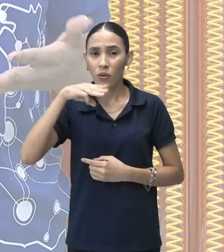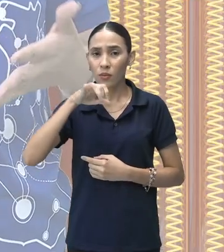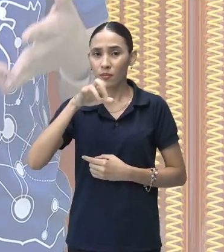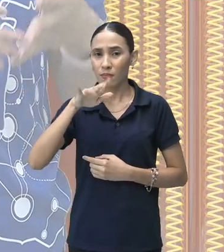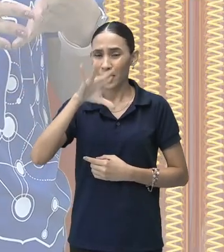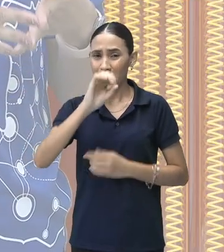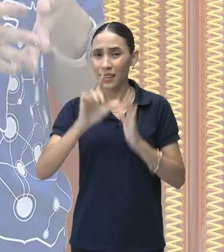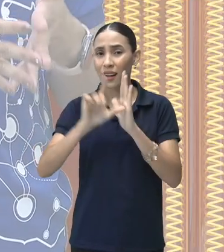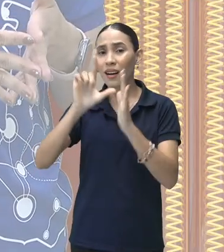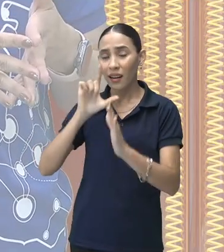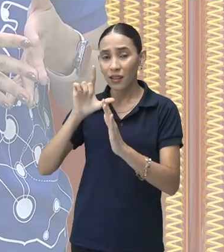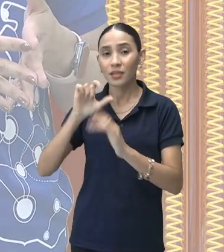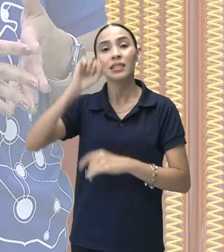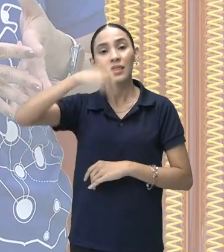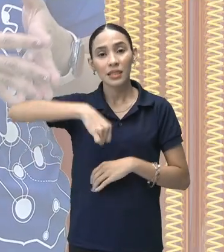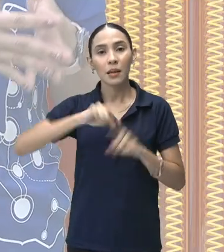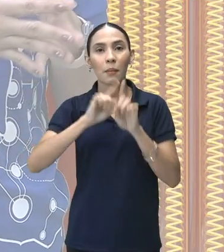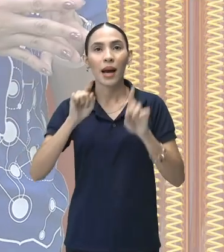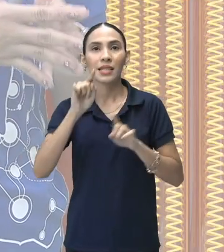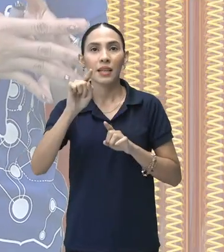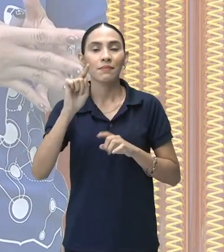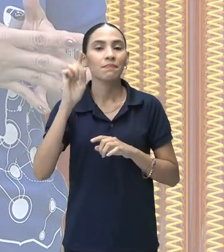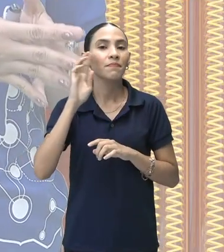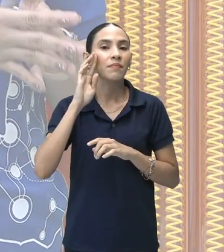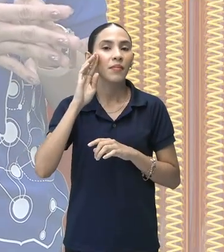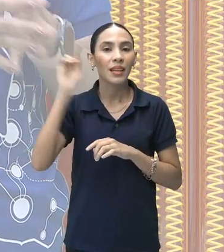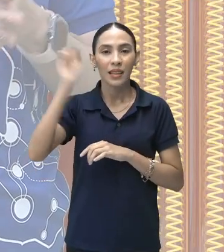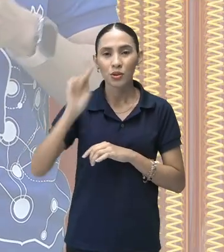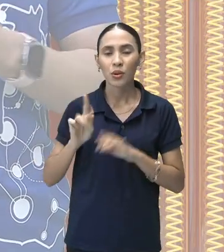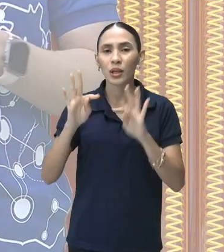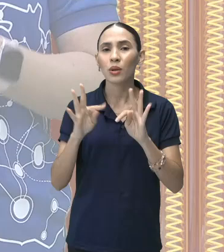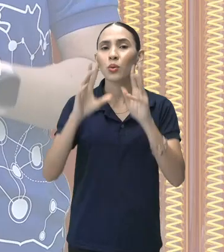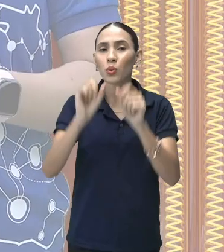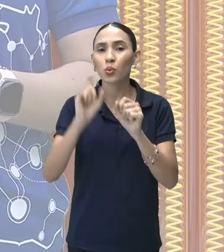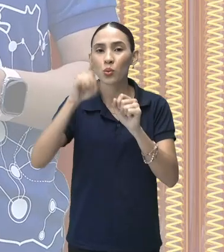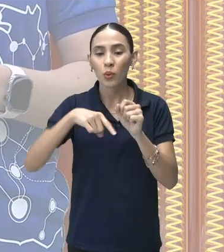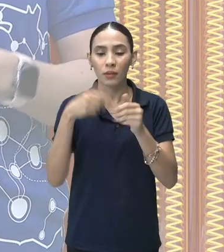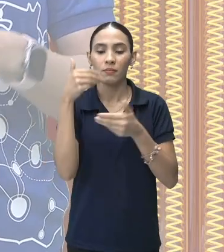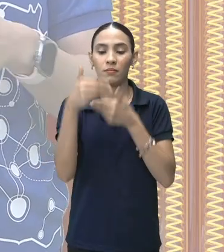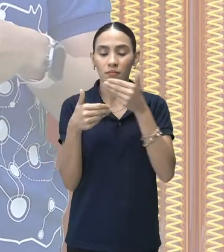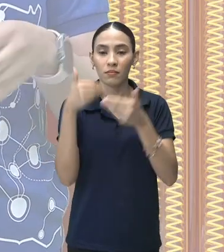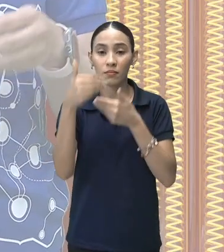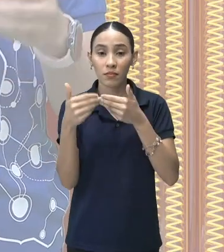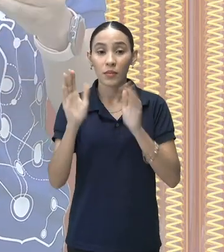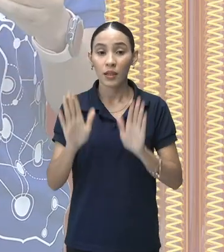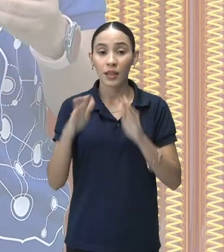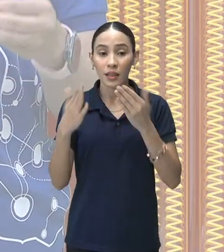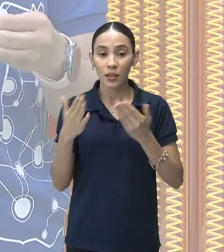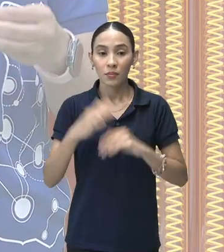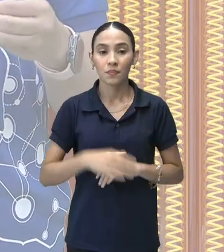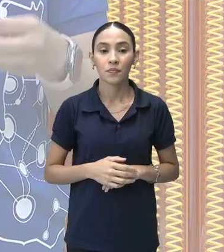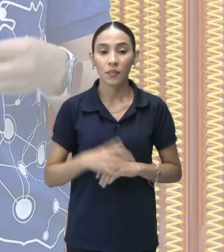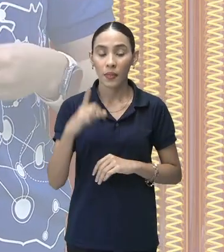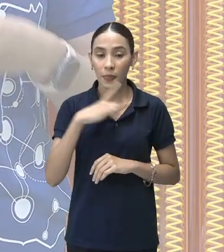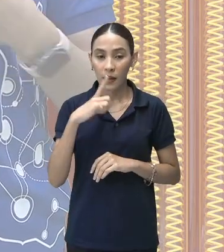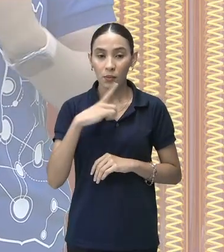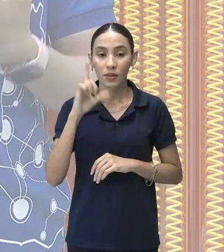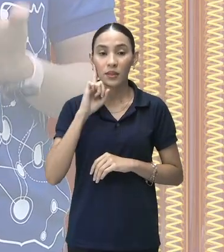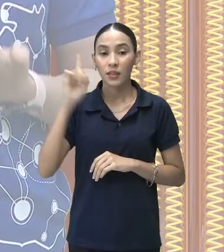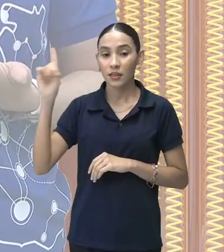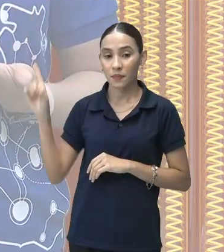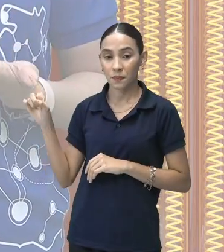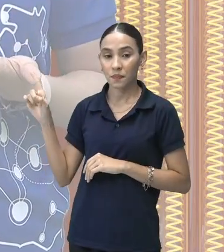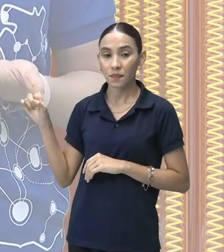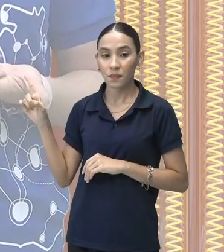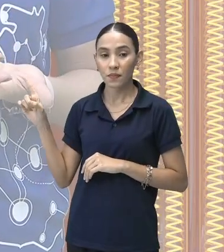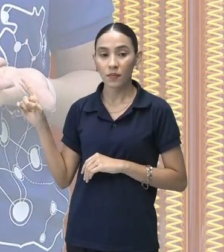Sim, para vocês terem noção, né, de que na história tudo é uma construção. Então, nós temos aqui a